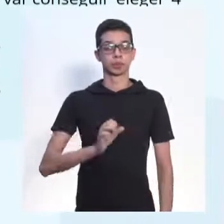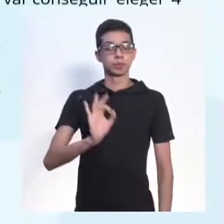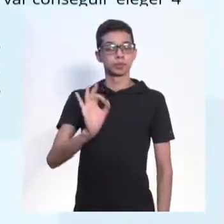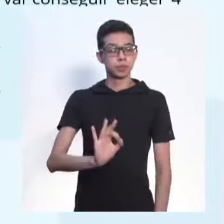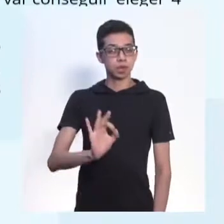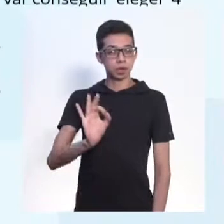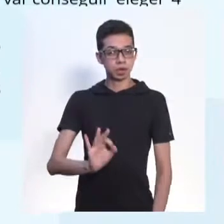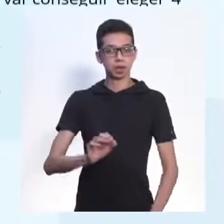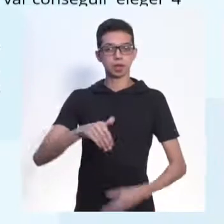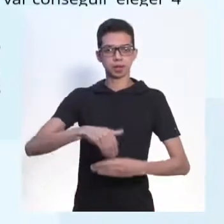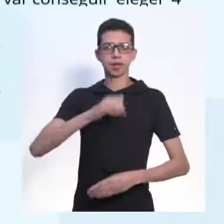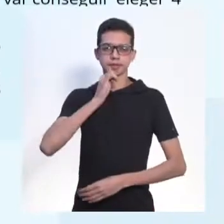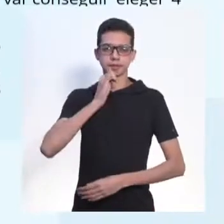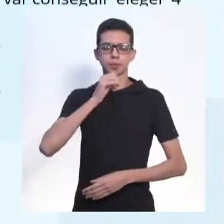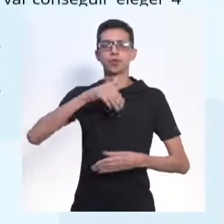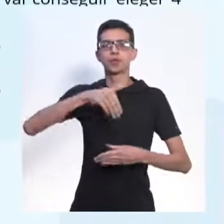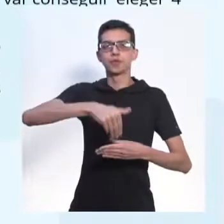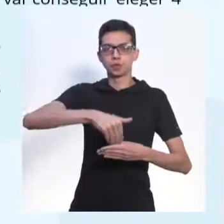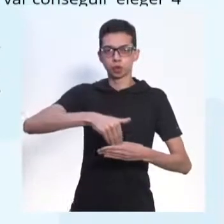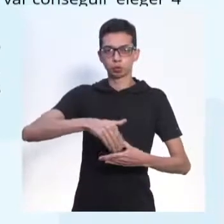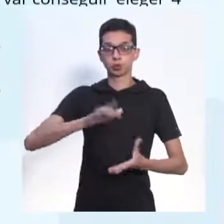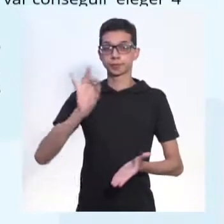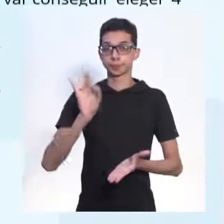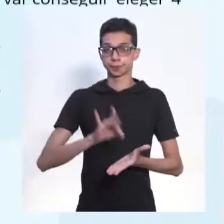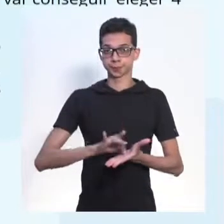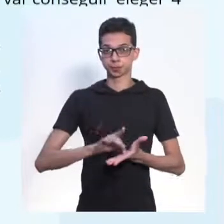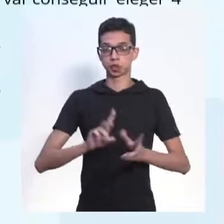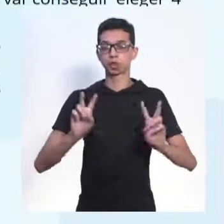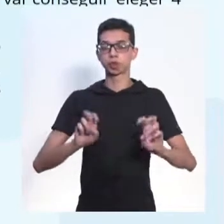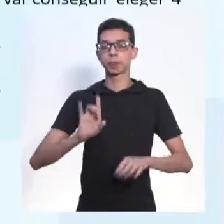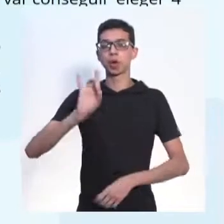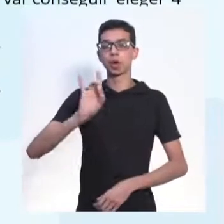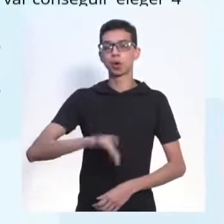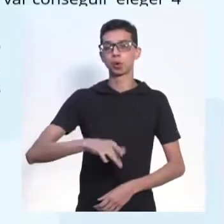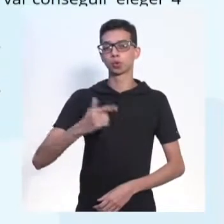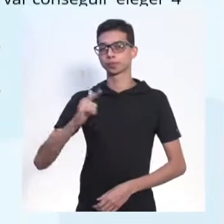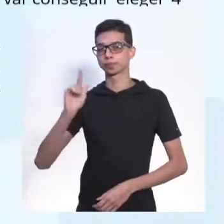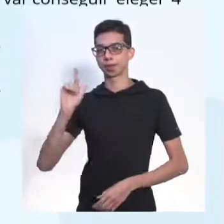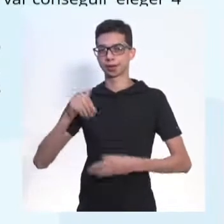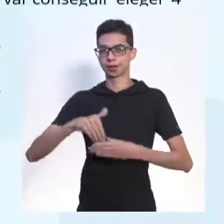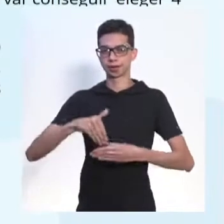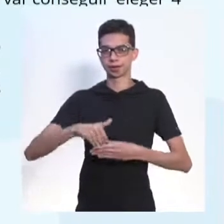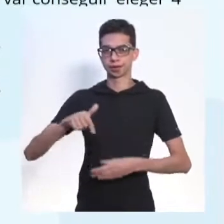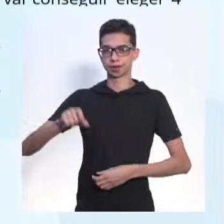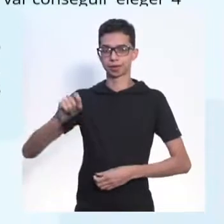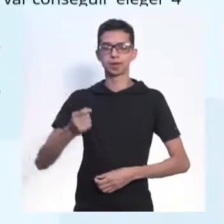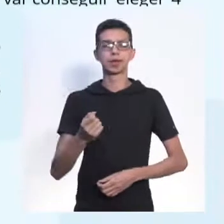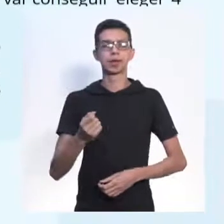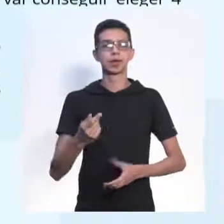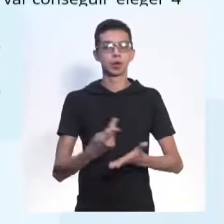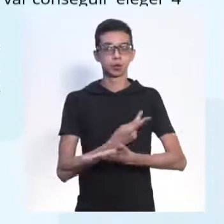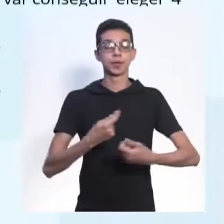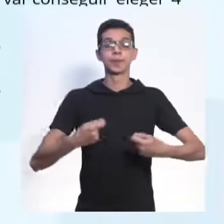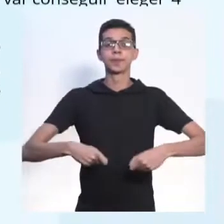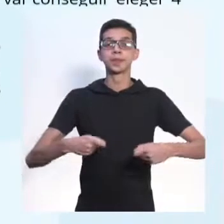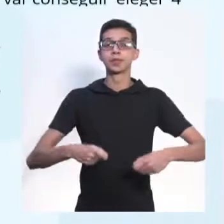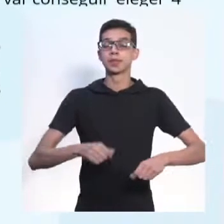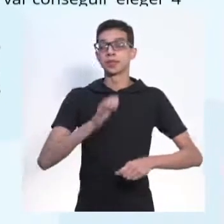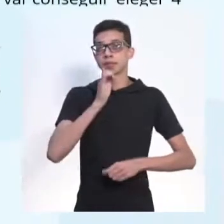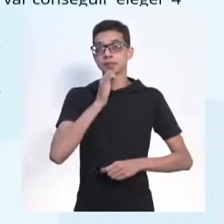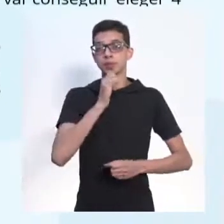dos votos válidos referentes ao a última eleição É necessário uma quantidade x